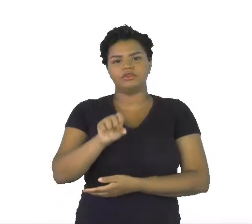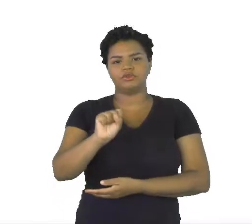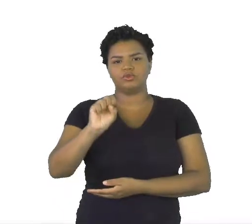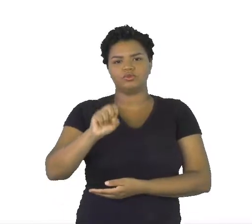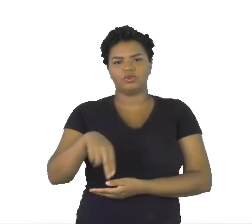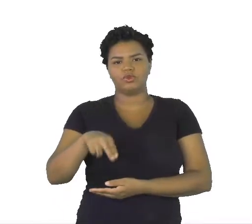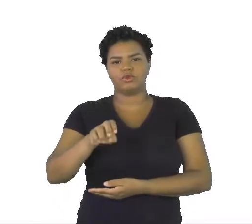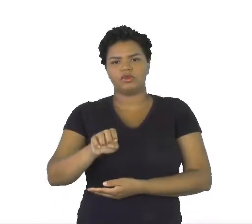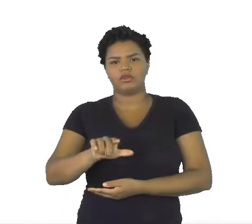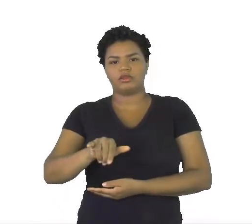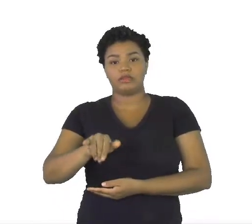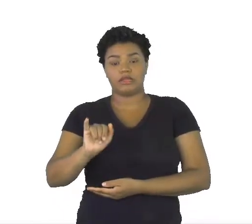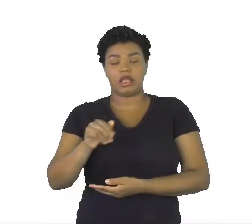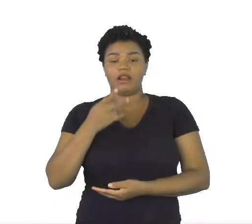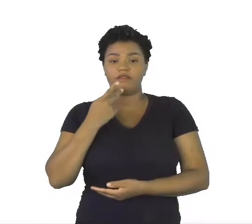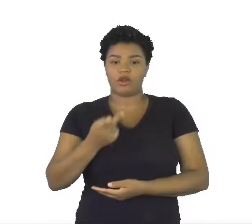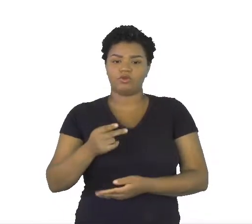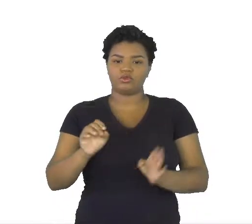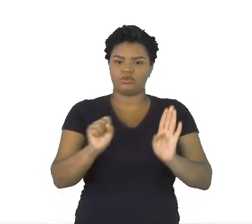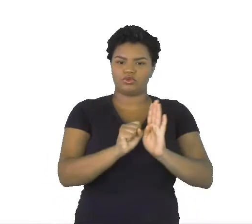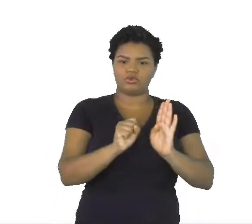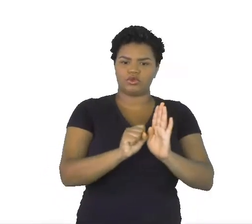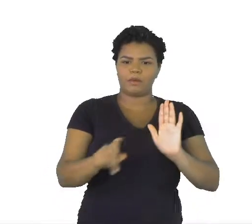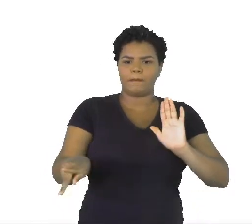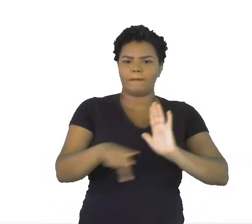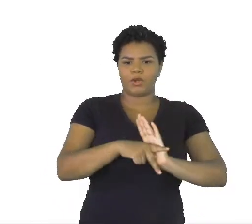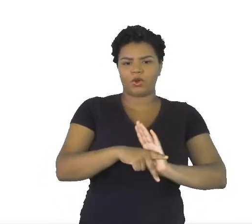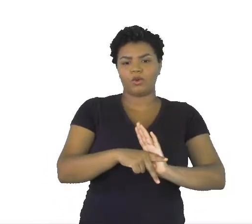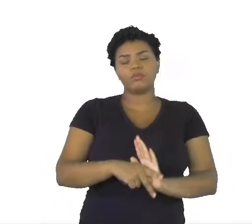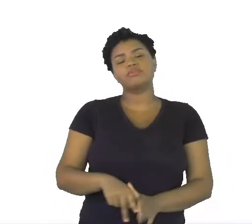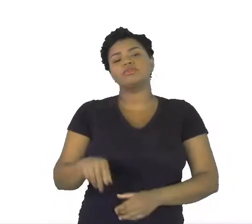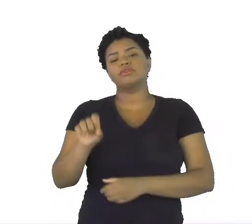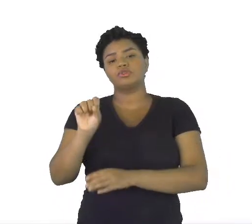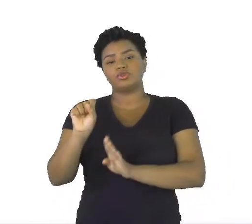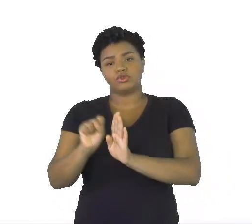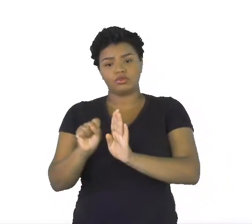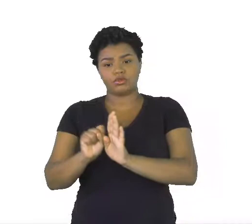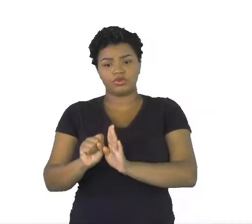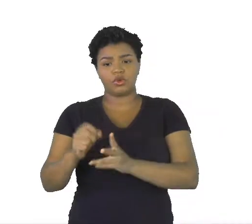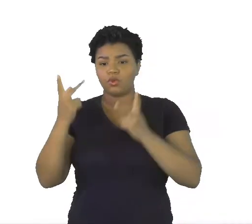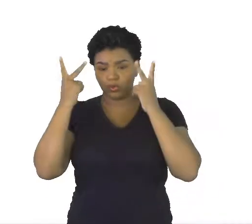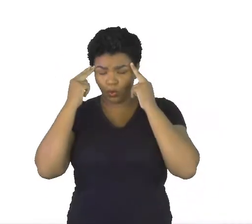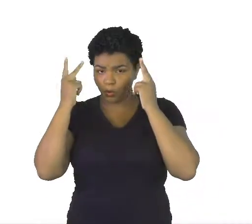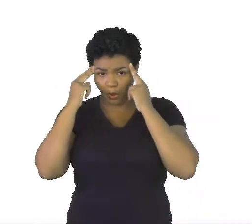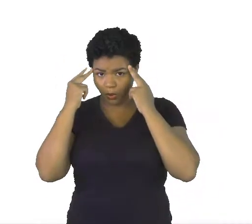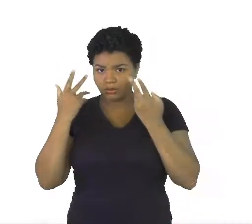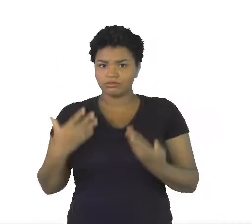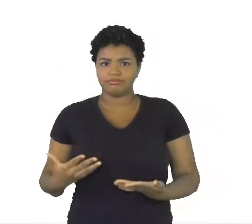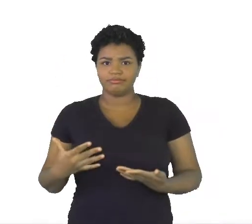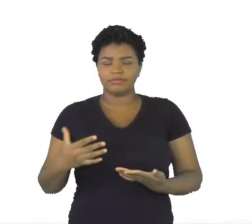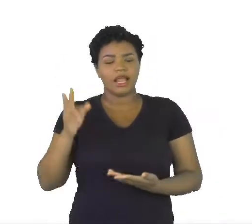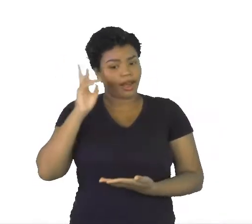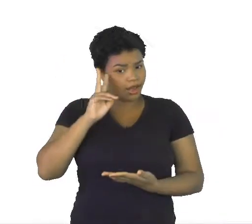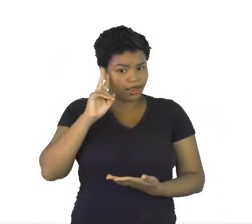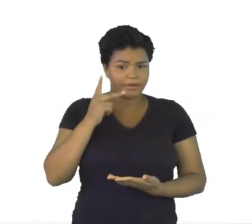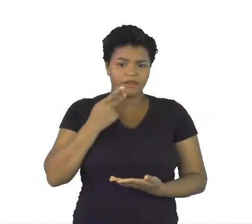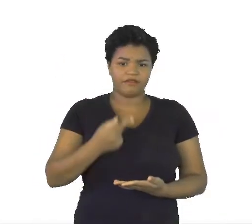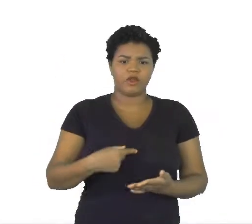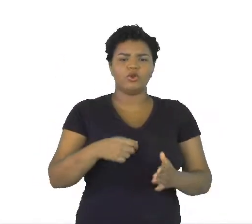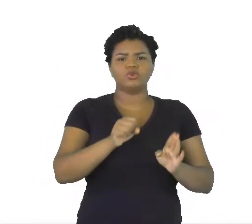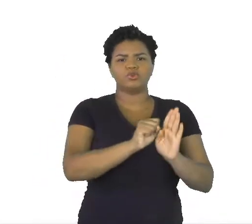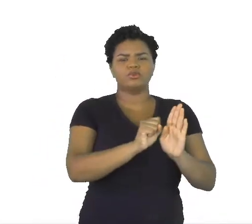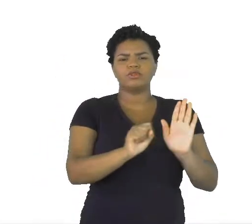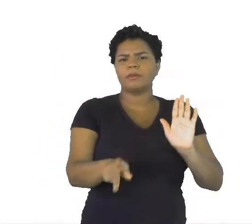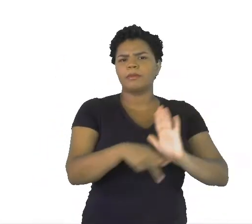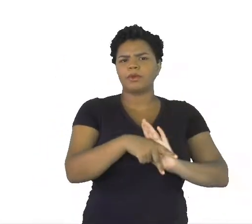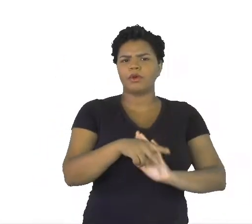sobre substantivo próprio e substantivo comum. Me lembro que ela falou que o substantivo próprio é